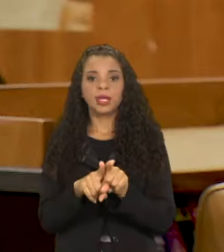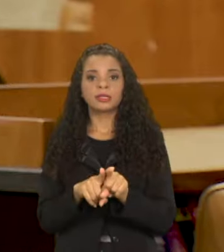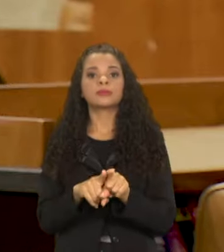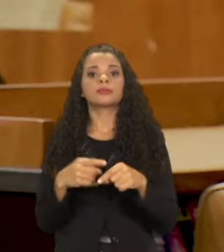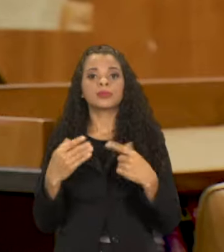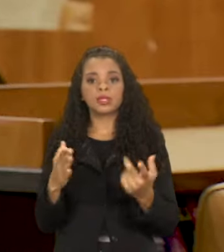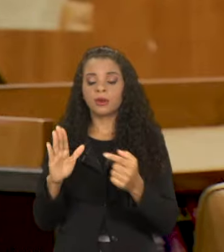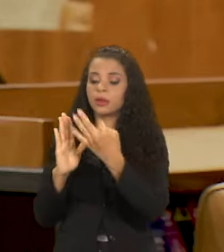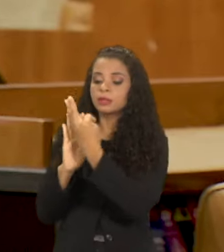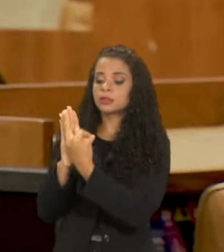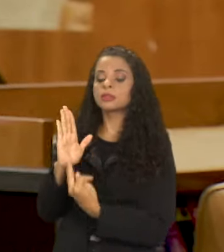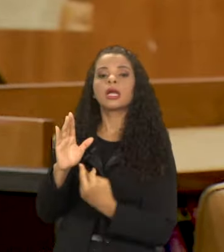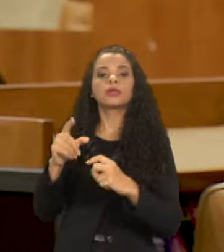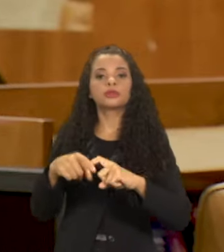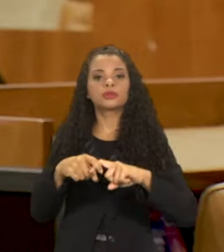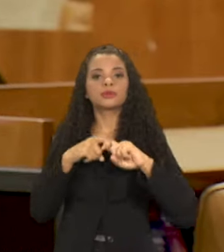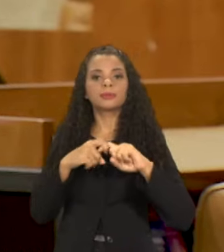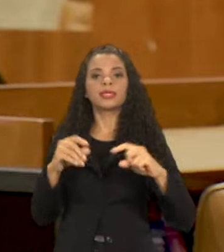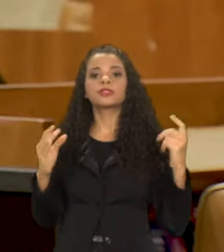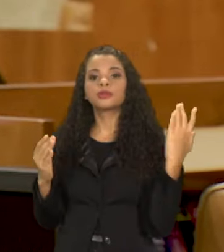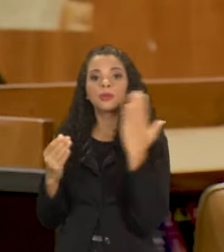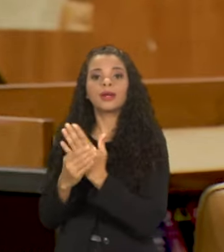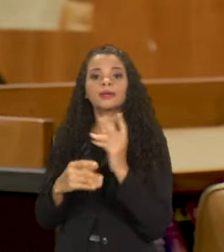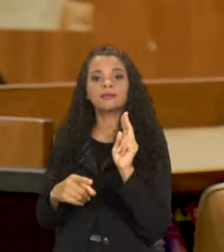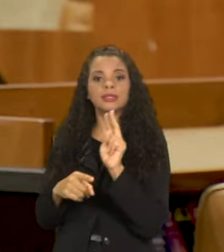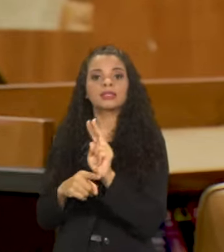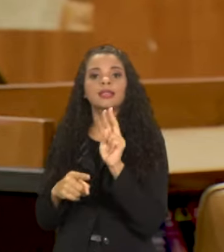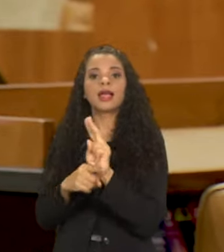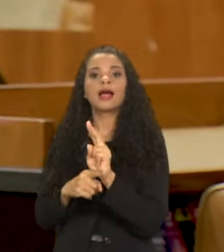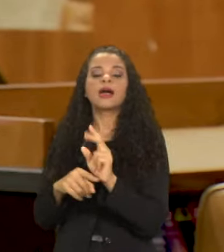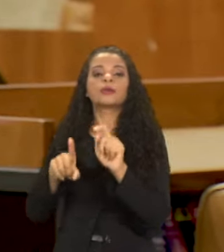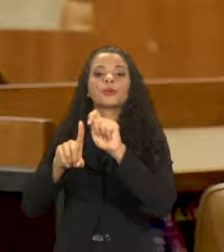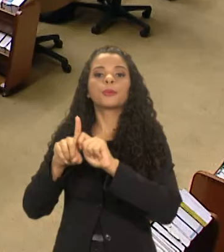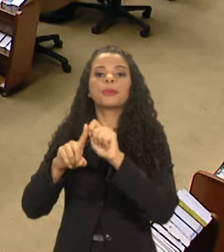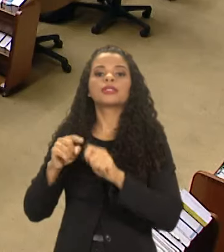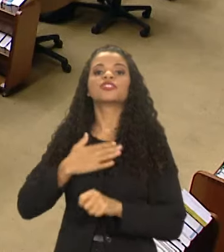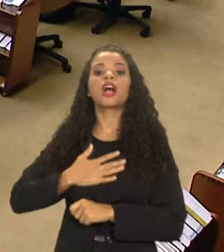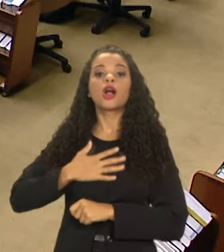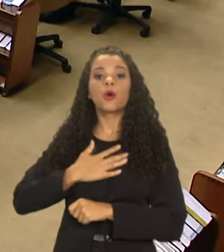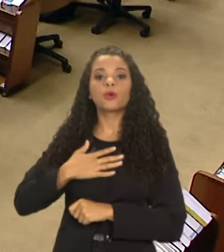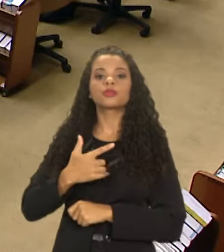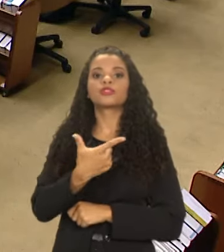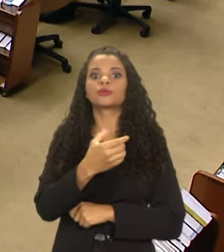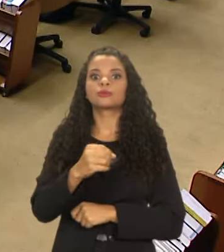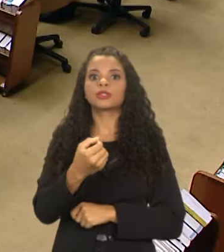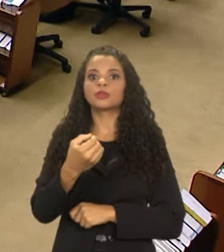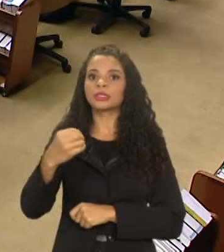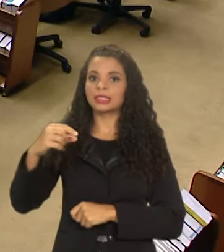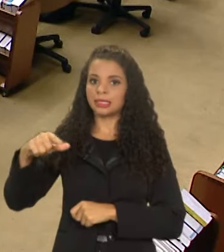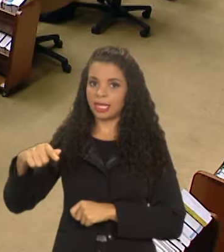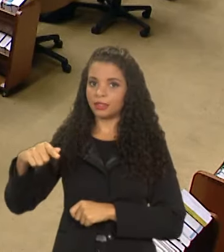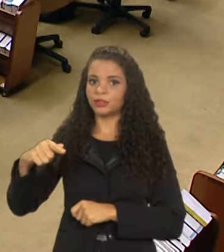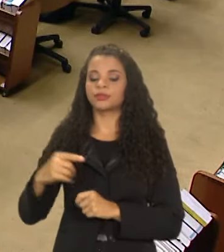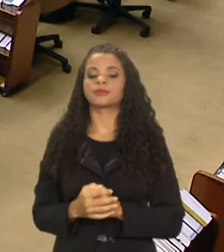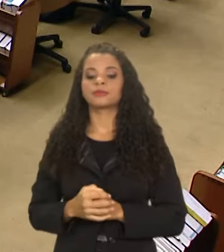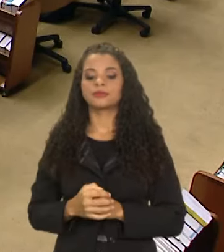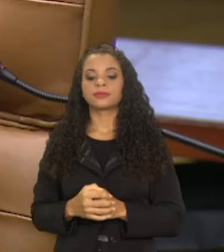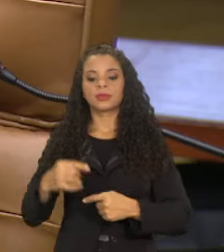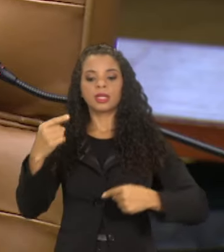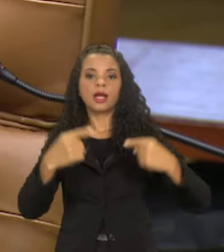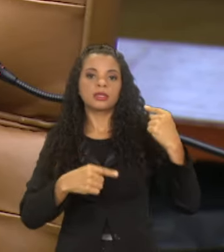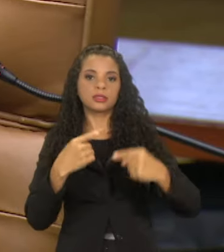uma liminar do STF desde agosto de 2007. A discussão foi levada a plenário. A relatora